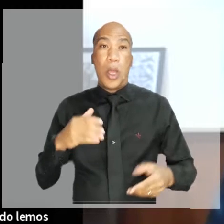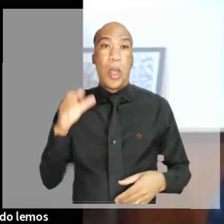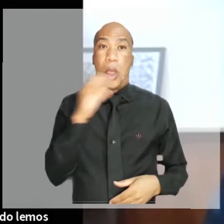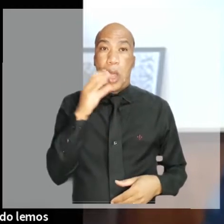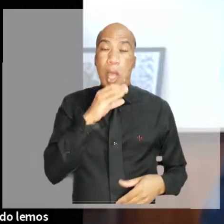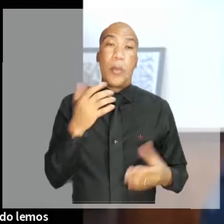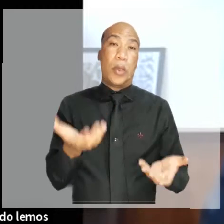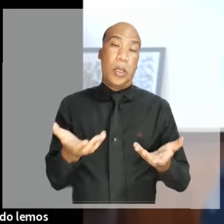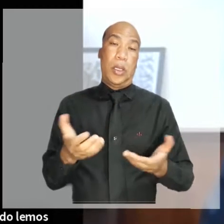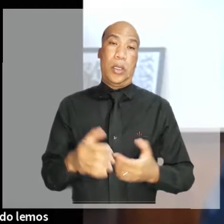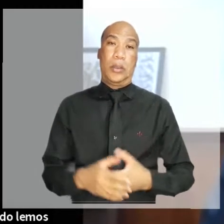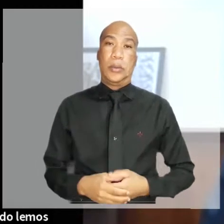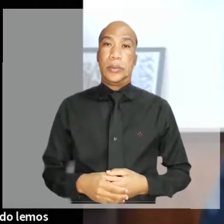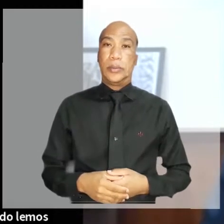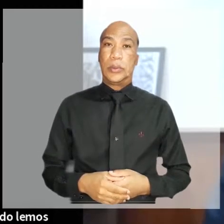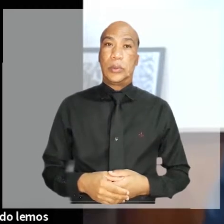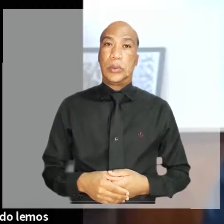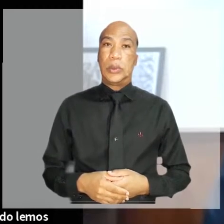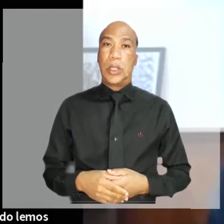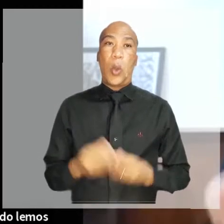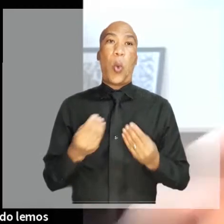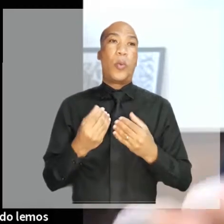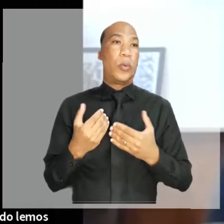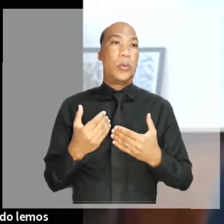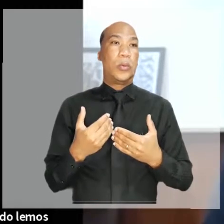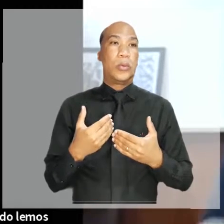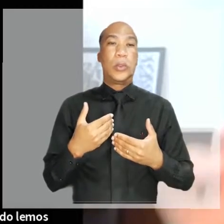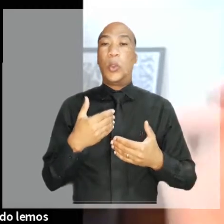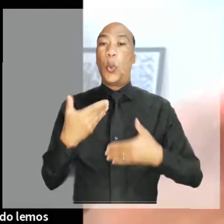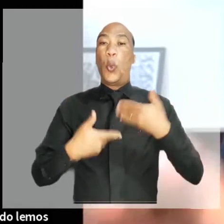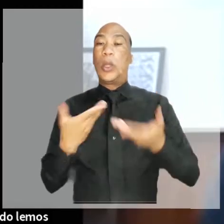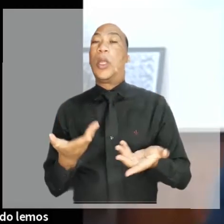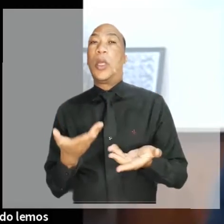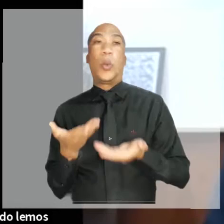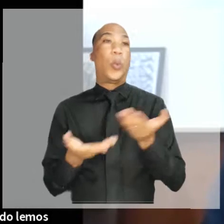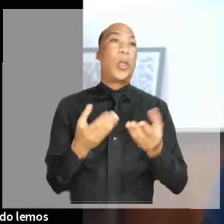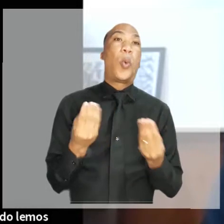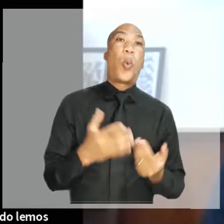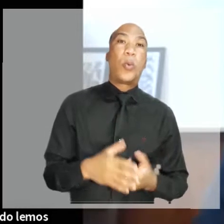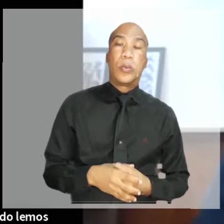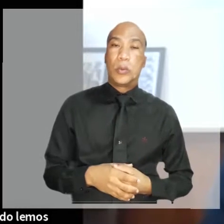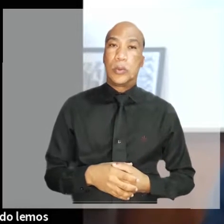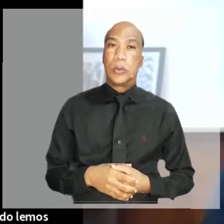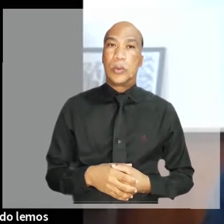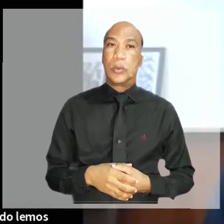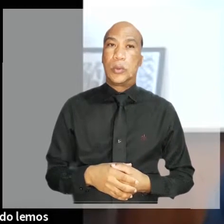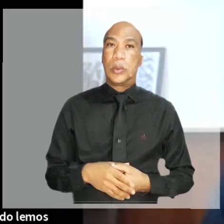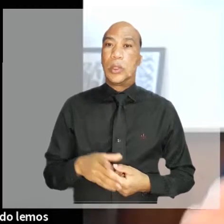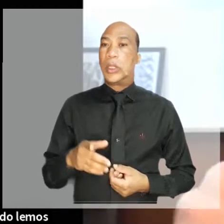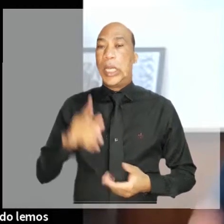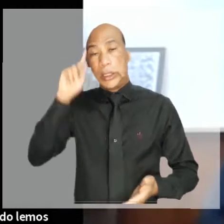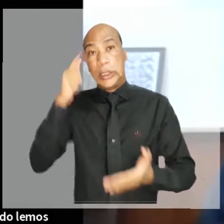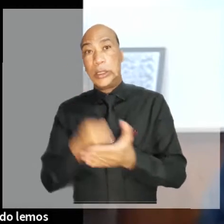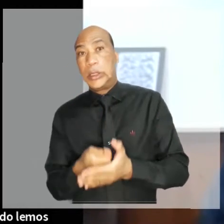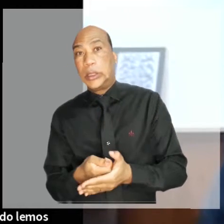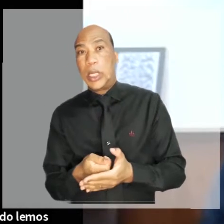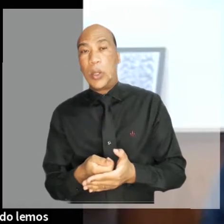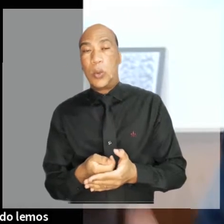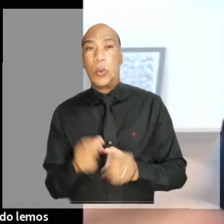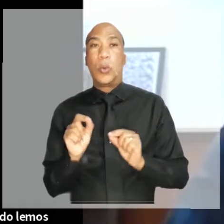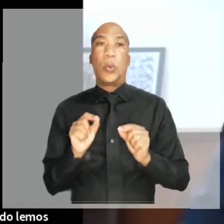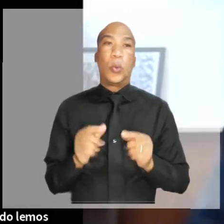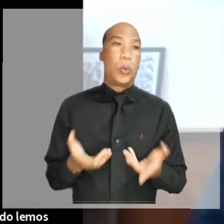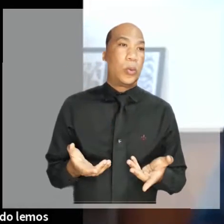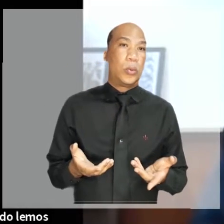de atendimento, vamos dizer, a acuracidade ou acurácia das decisões,